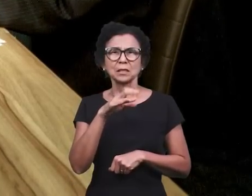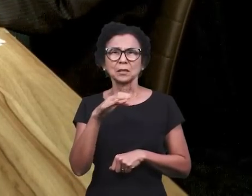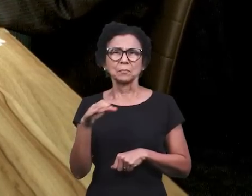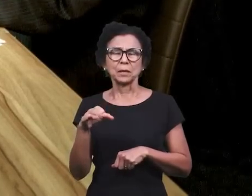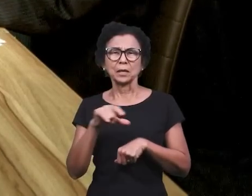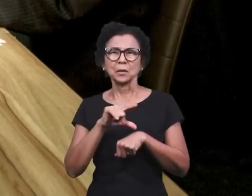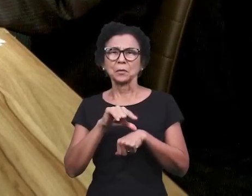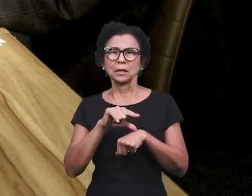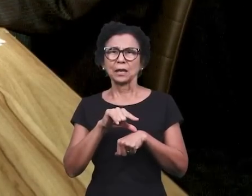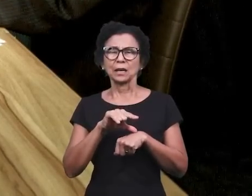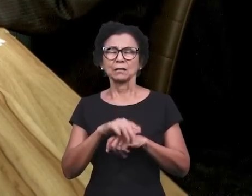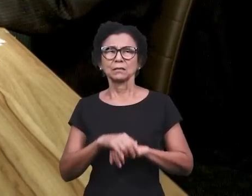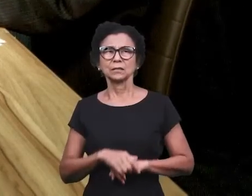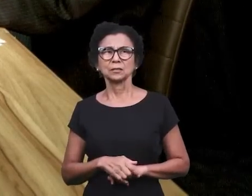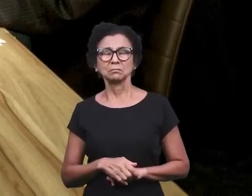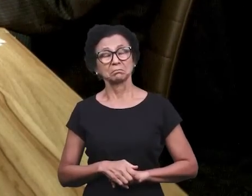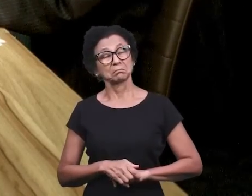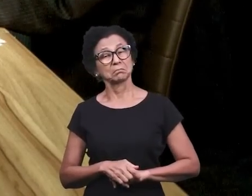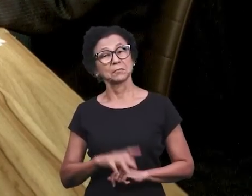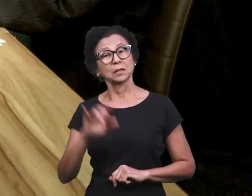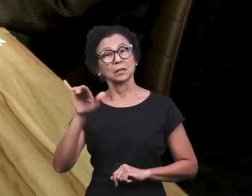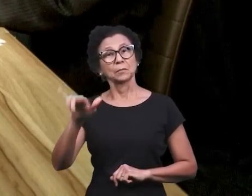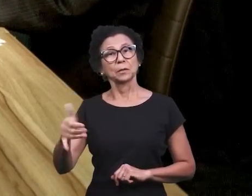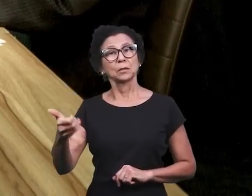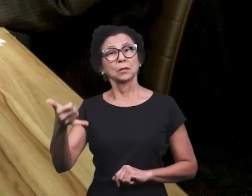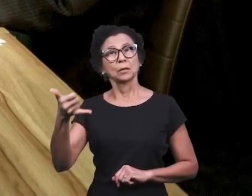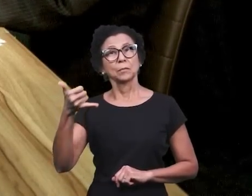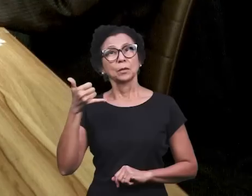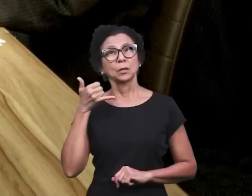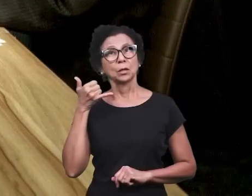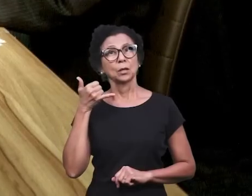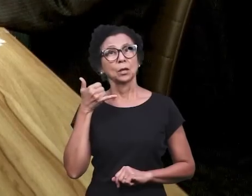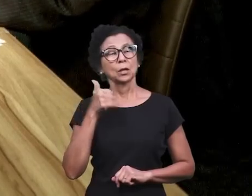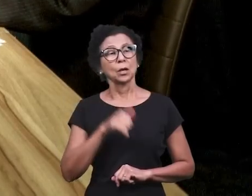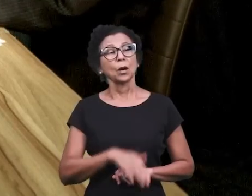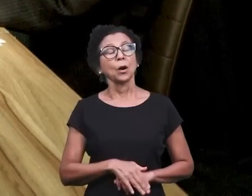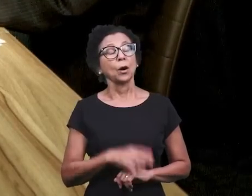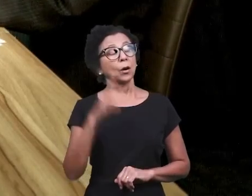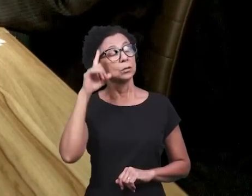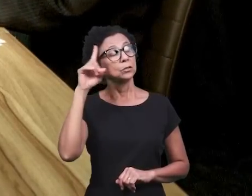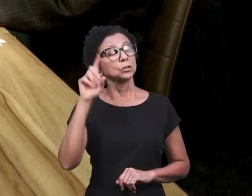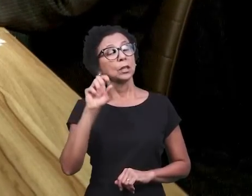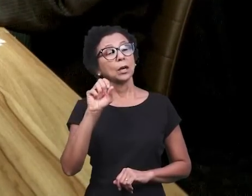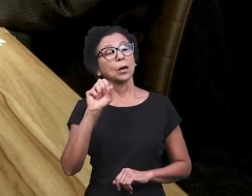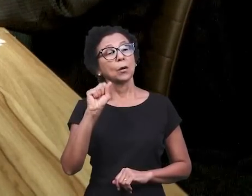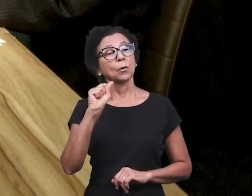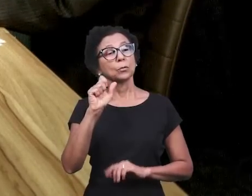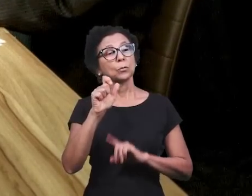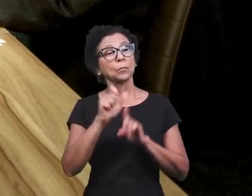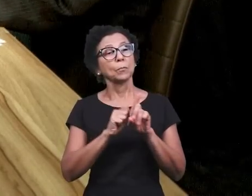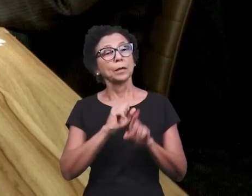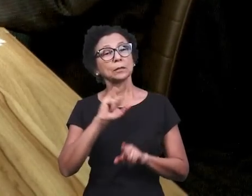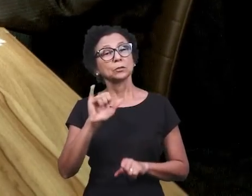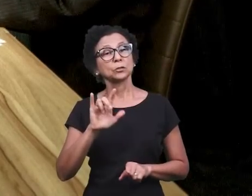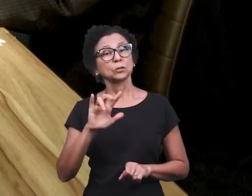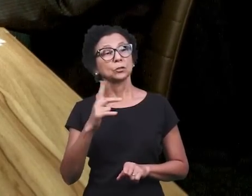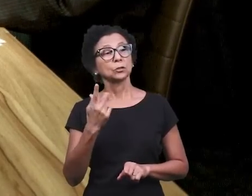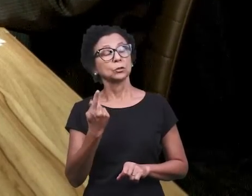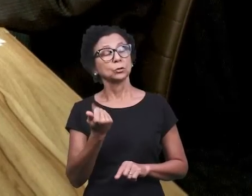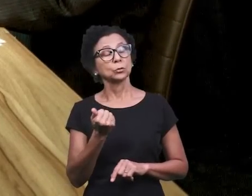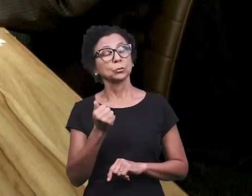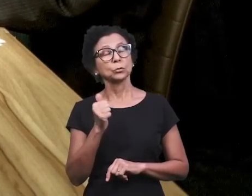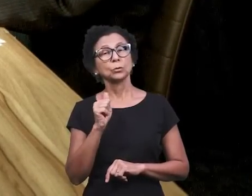menos, avisando, olha, nós teremos nomeação no dia 8 de julho e você está sendo chamado